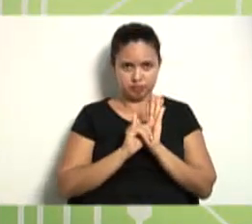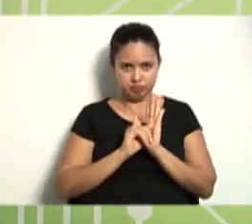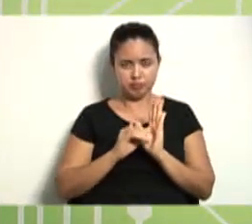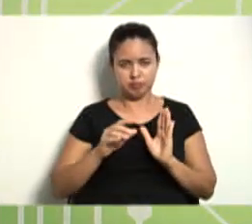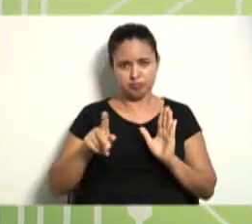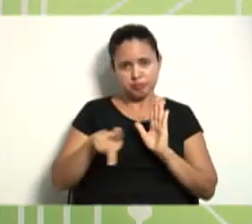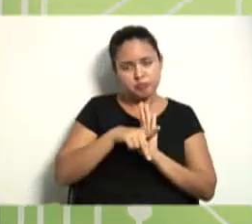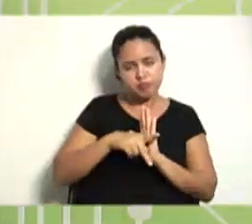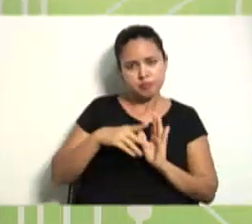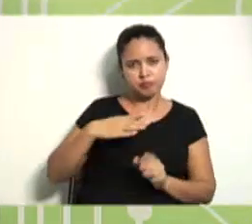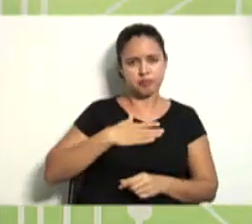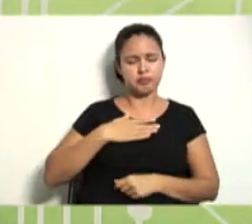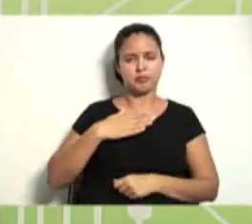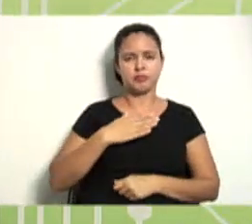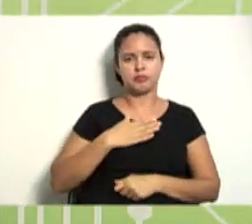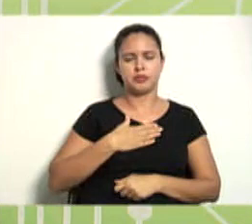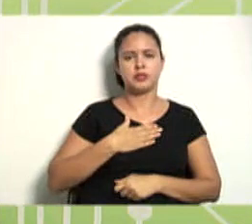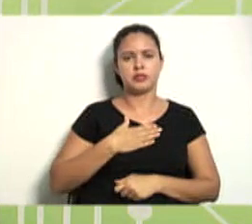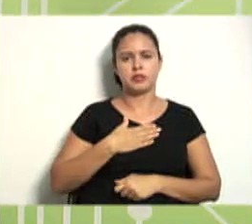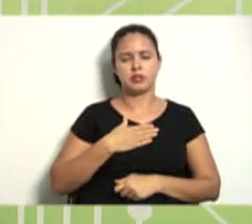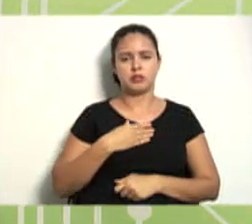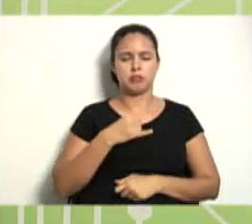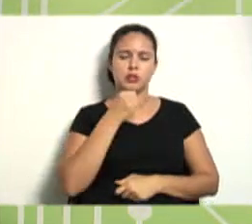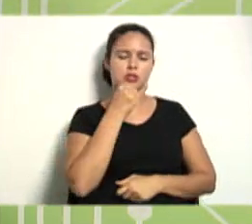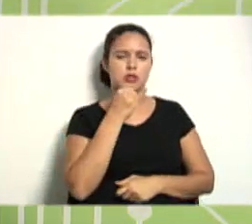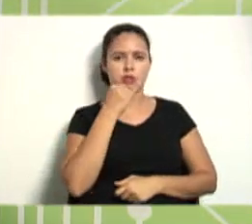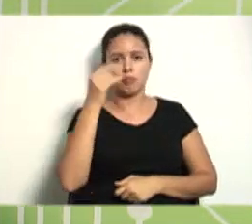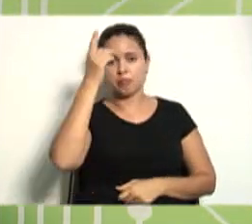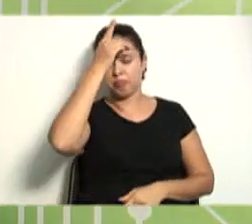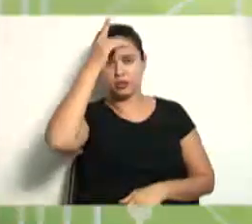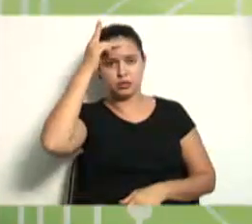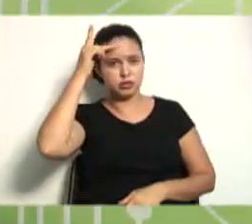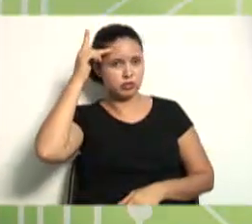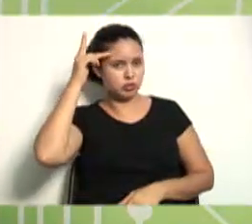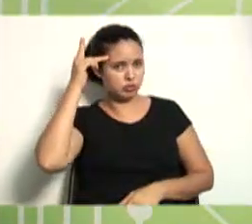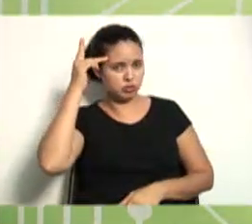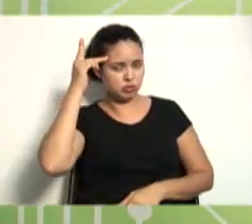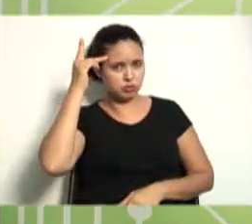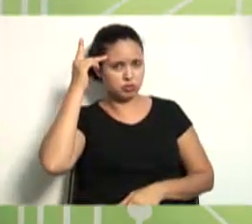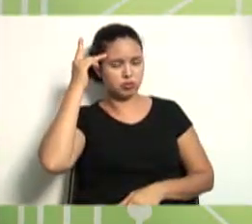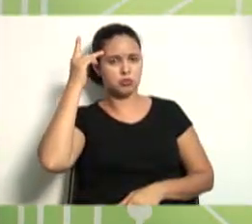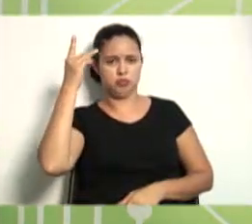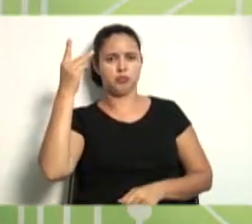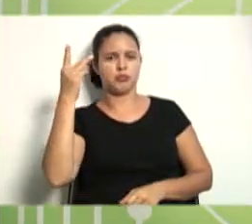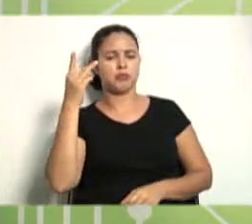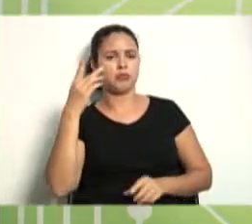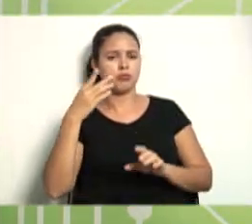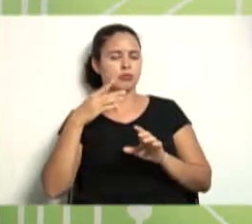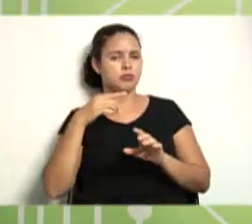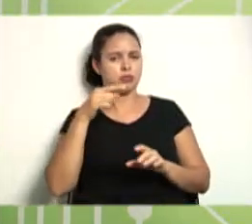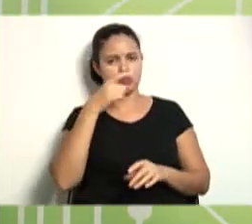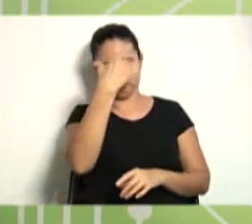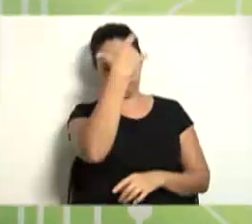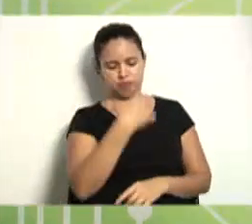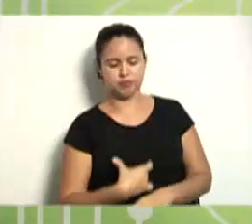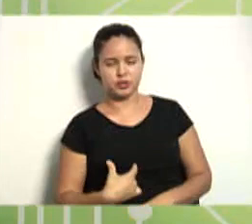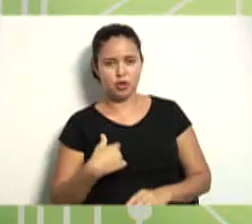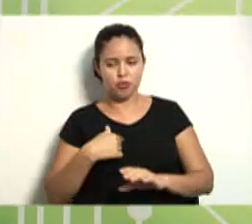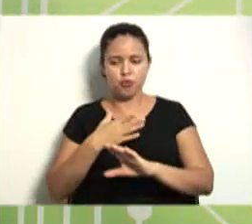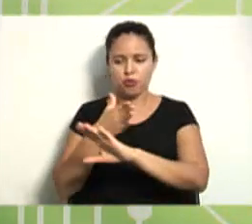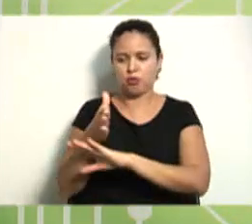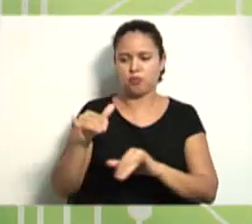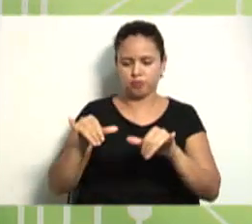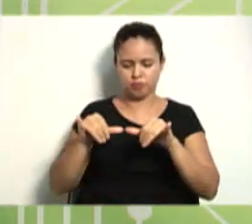de trabalho. Eu não sou professora o tempo todo, mas se eu for ao mercado, os alunos me reconhecem como